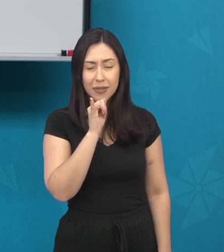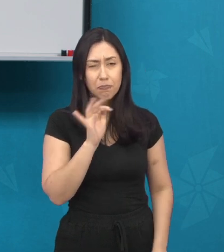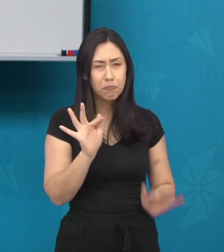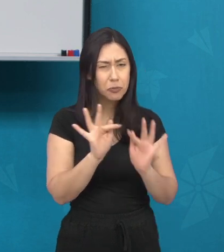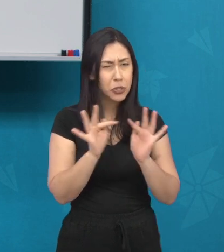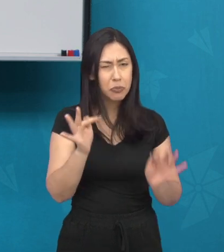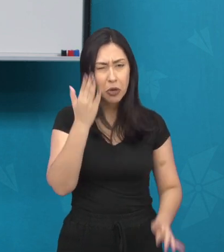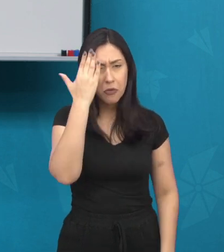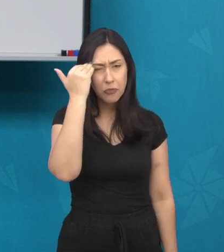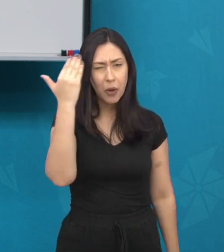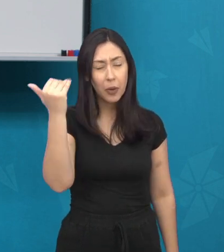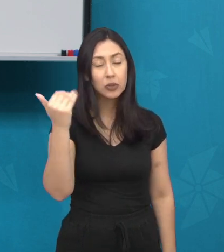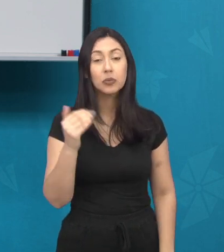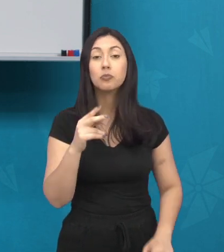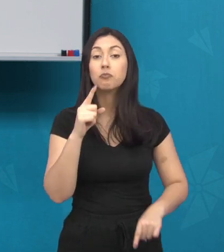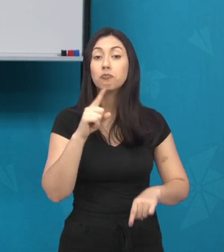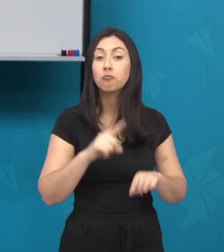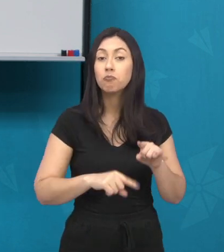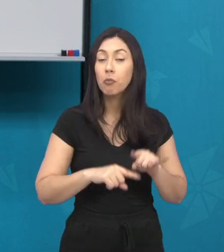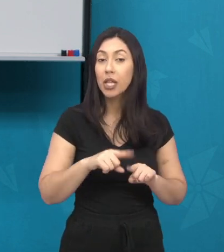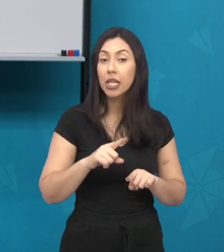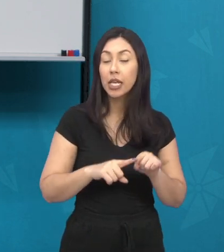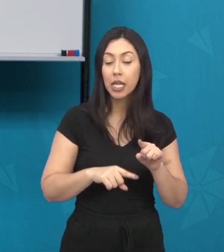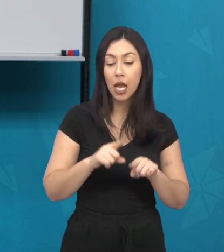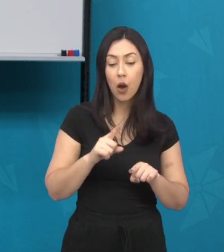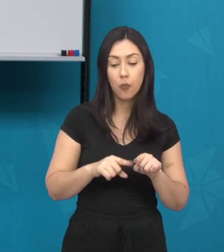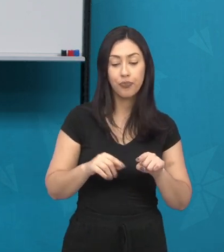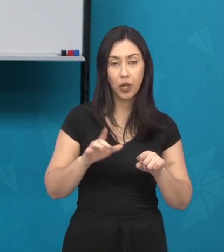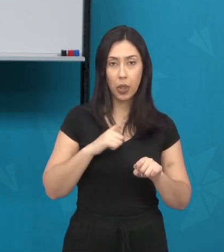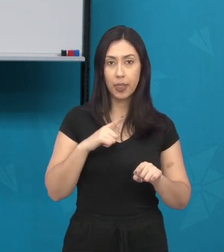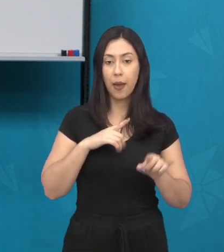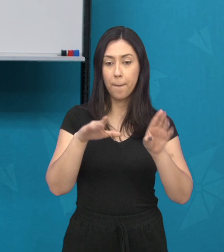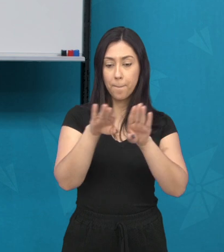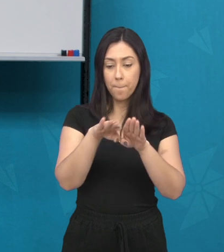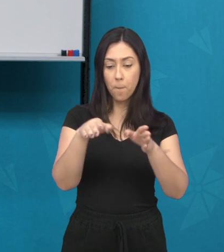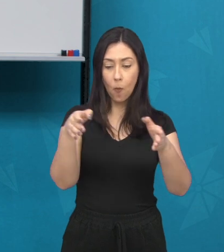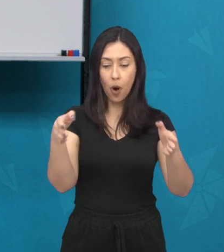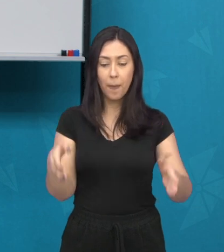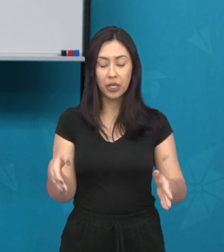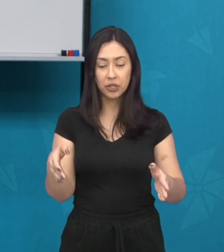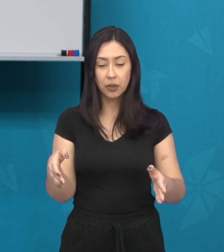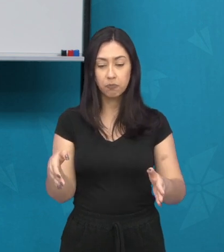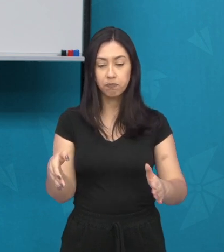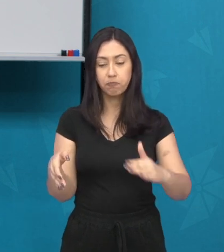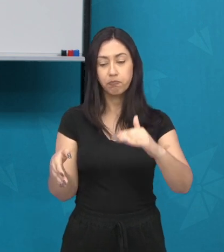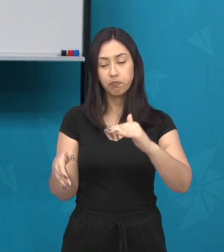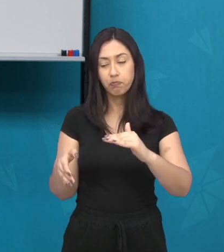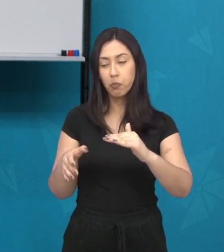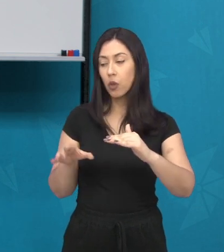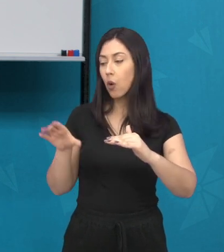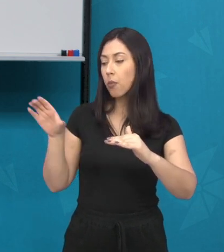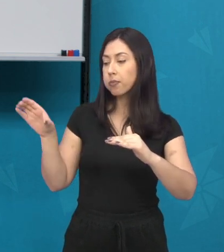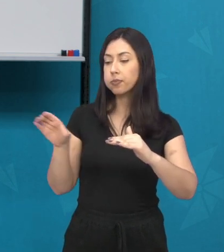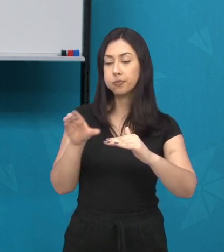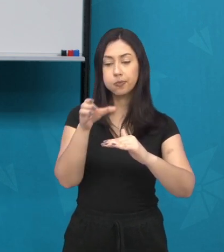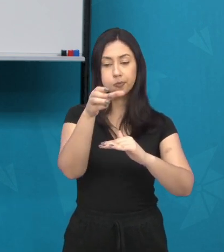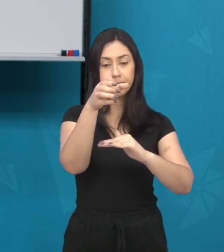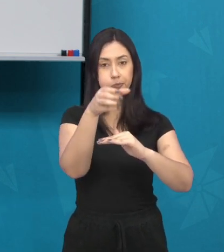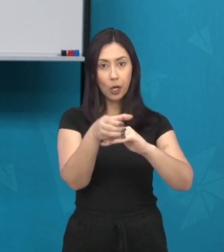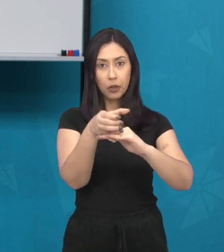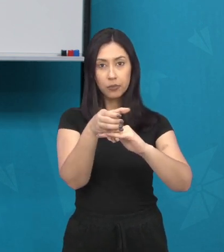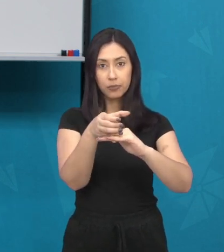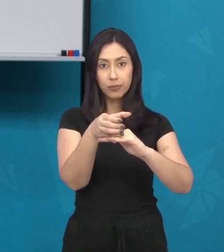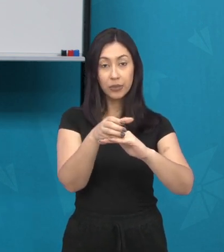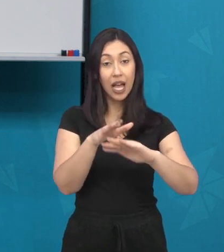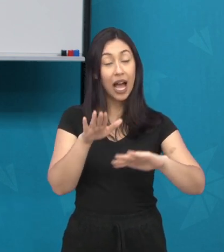clássico é o de um objeto em cima de uma mesa onde as questões vão tentar derrubar vocês confundindo peso